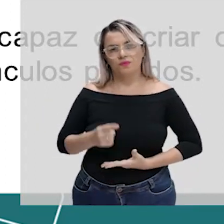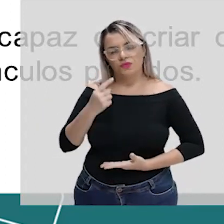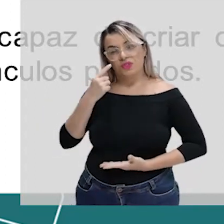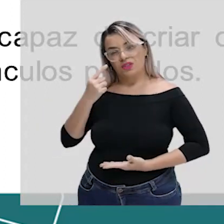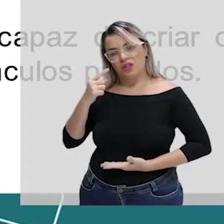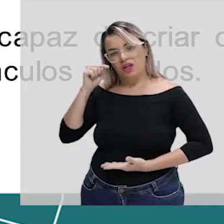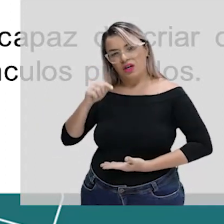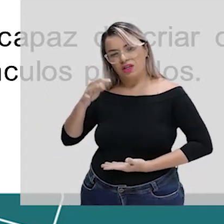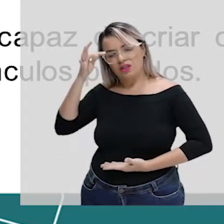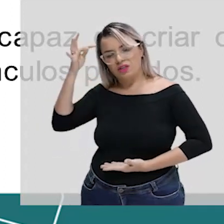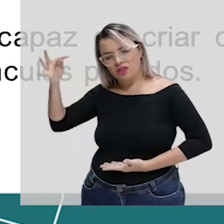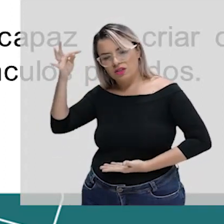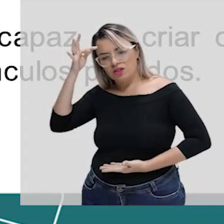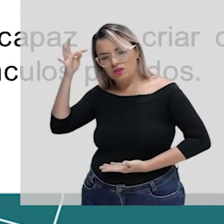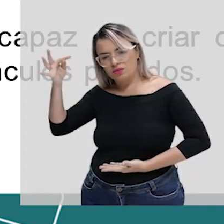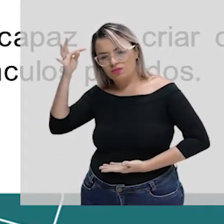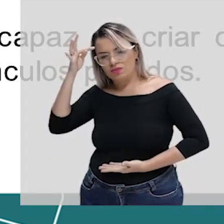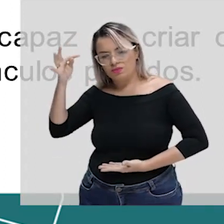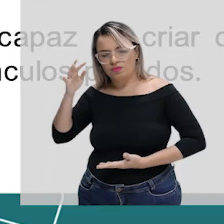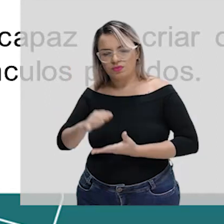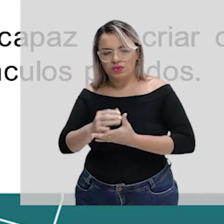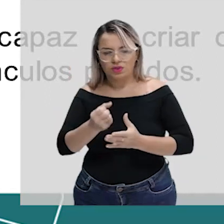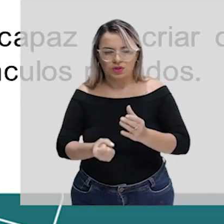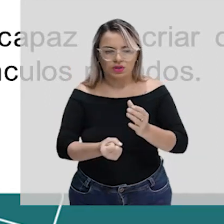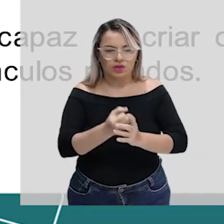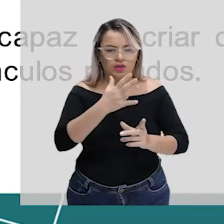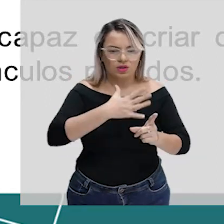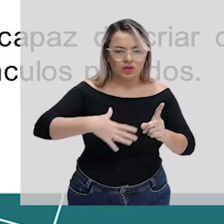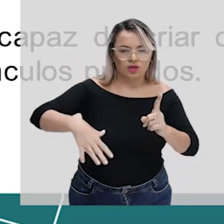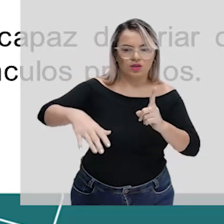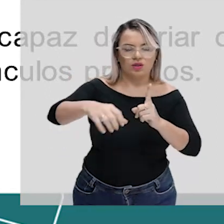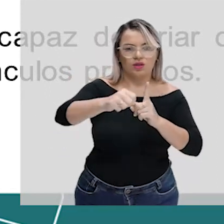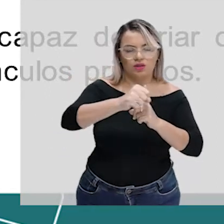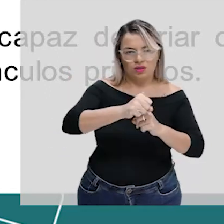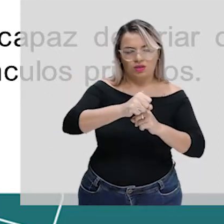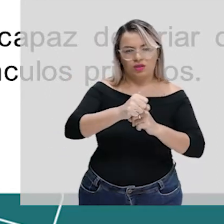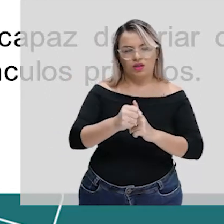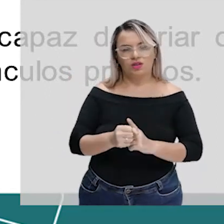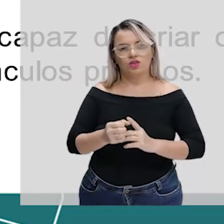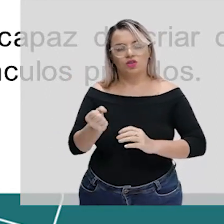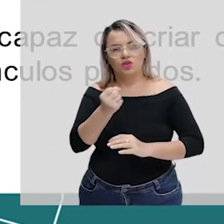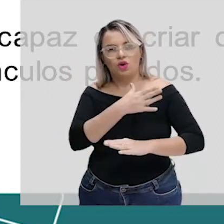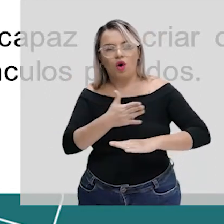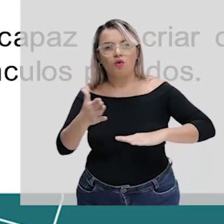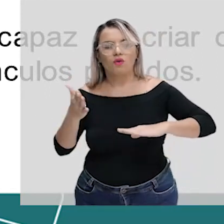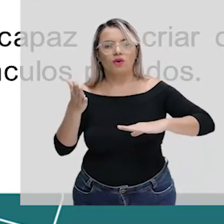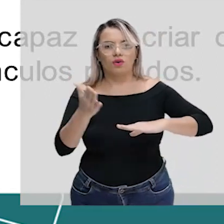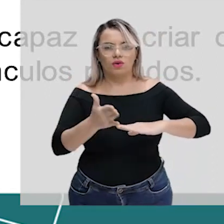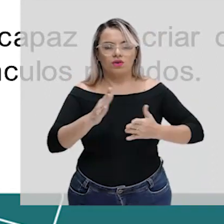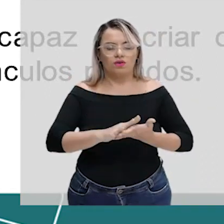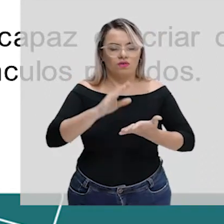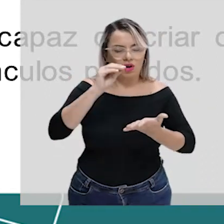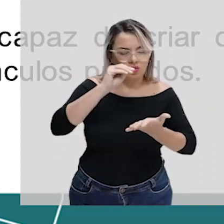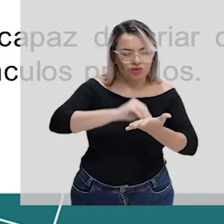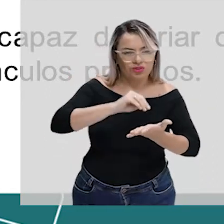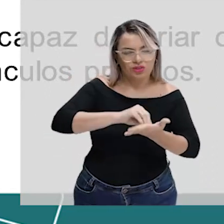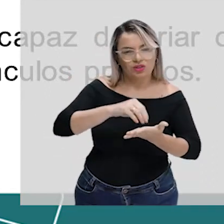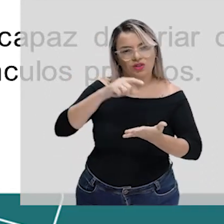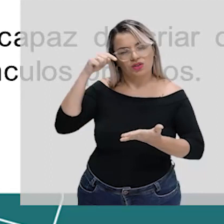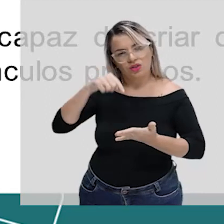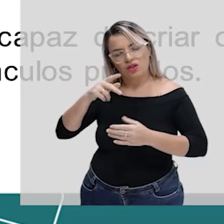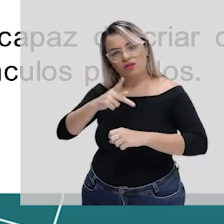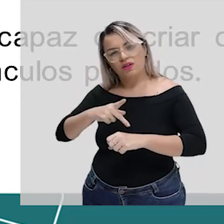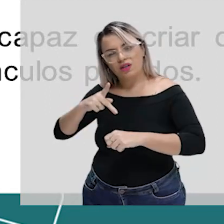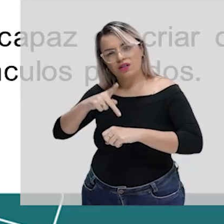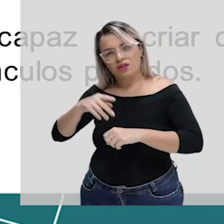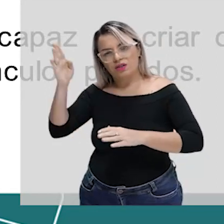Oliveira Viana, a formação de uma sociedade moderna aqui no Brasil. Faltava para o Brasil essa